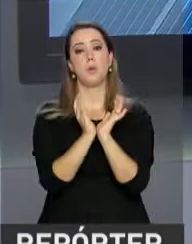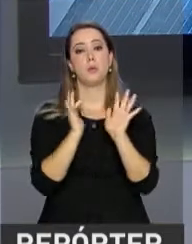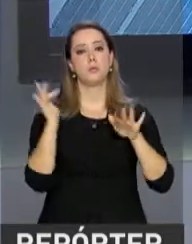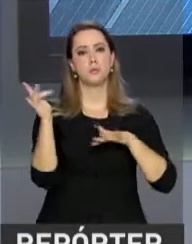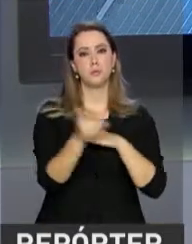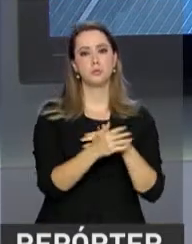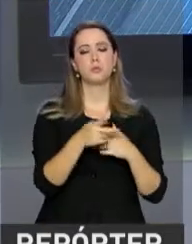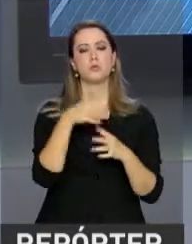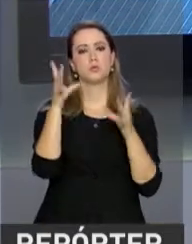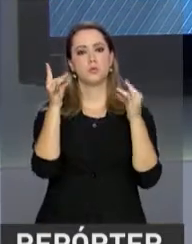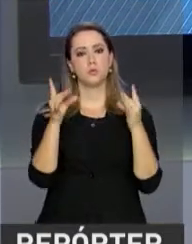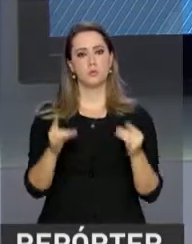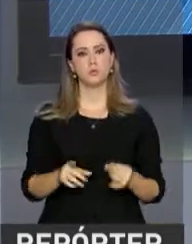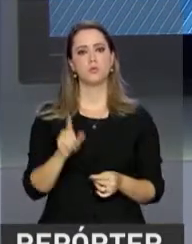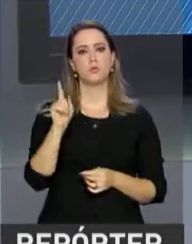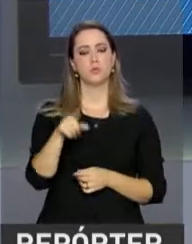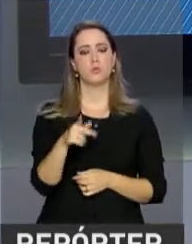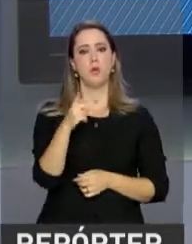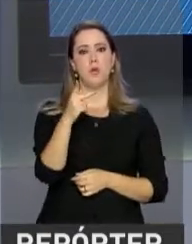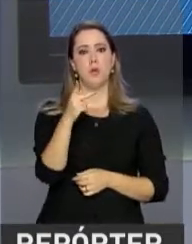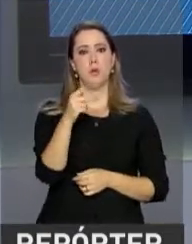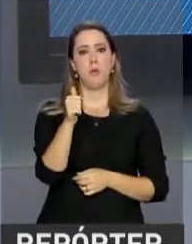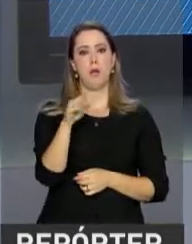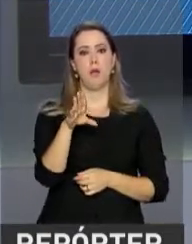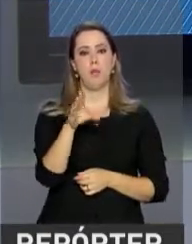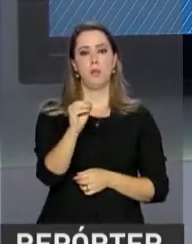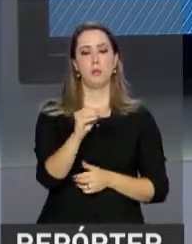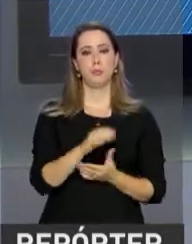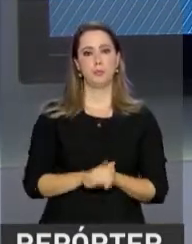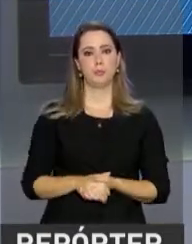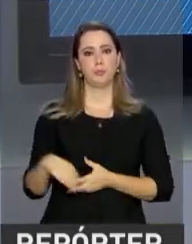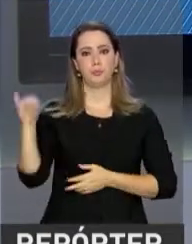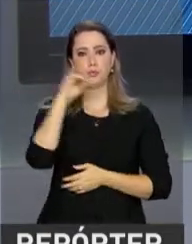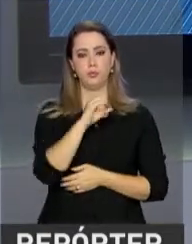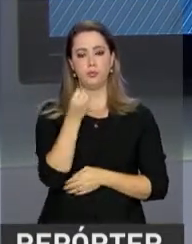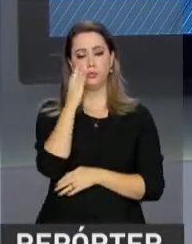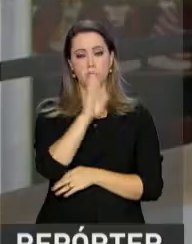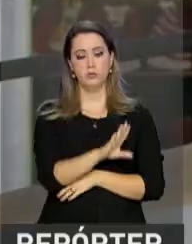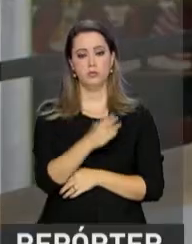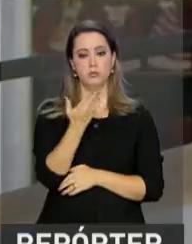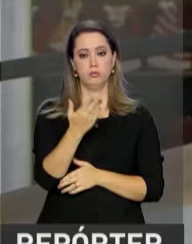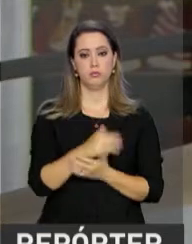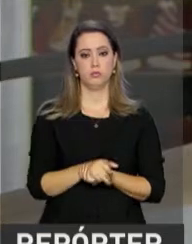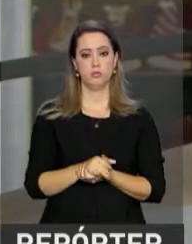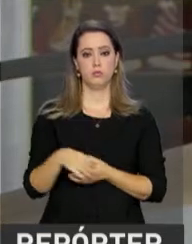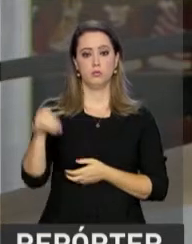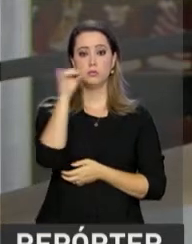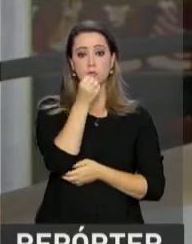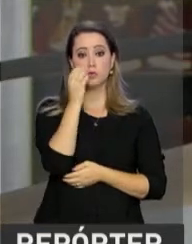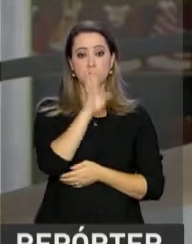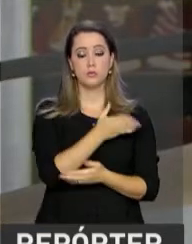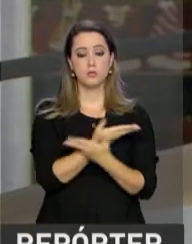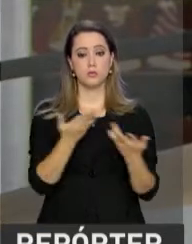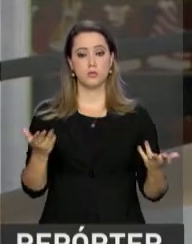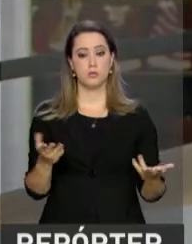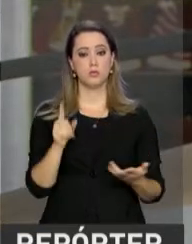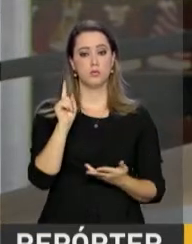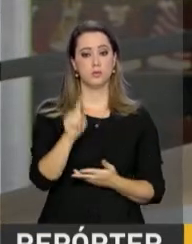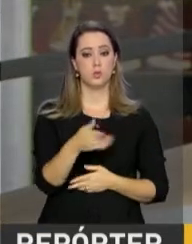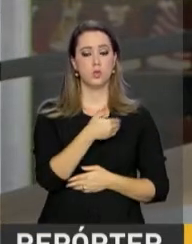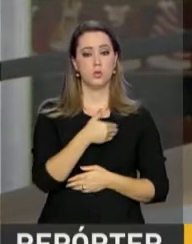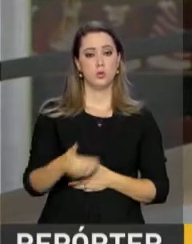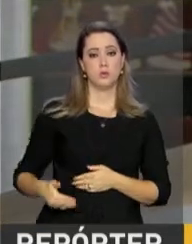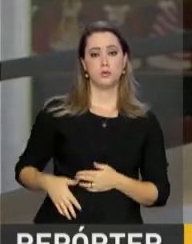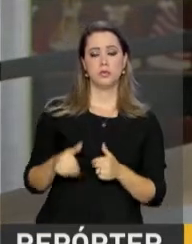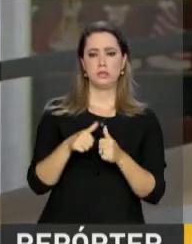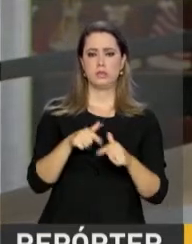agora tem os detalhes para a gente é o repórter pablo onde foi pablo batalho pra você boa tarde roberto boa tarde a todos é este mesmo governo se